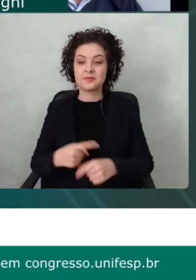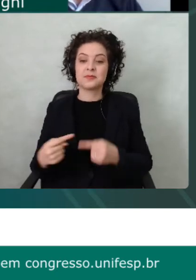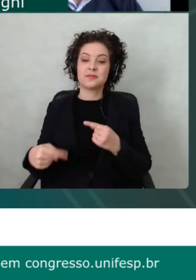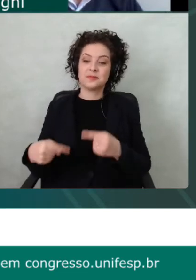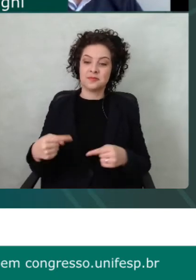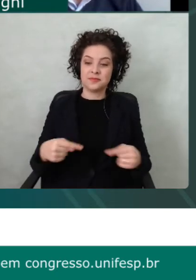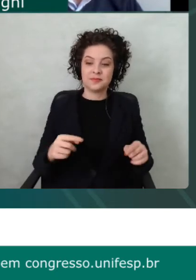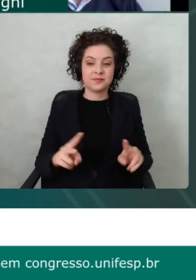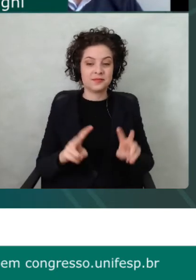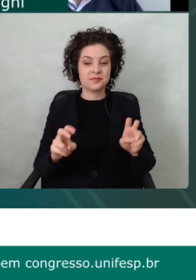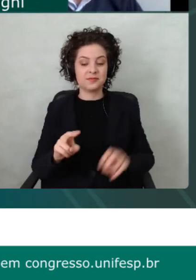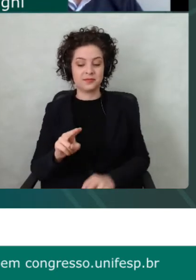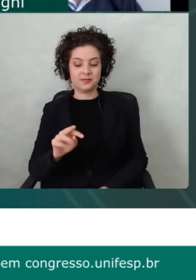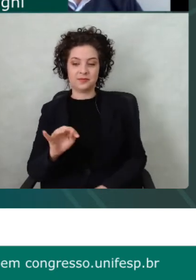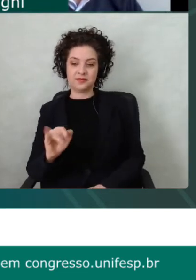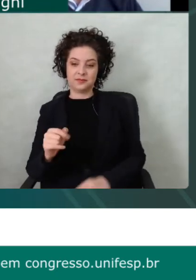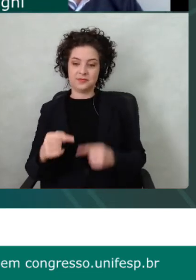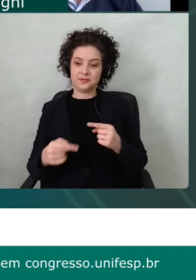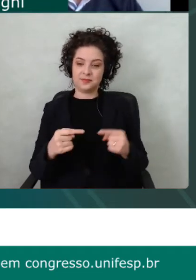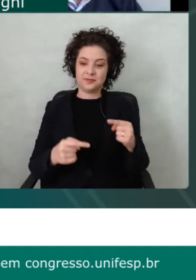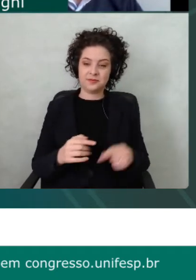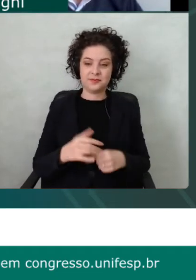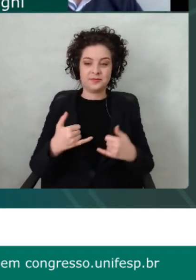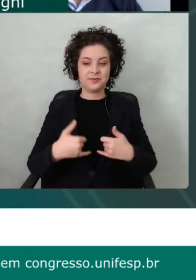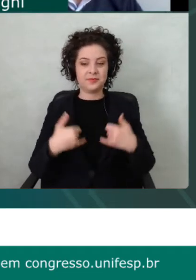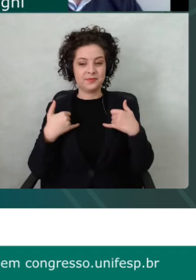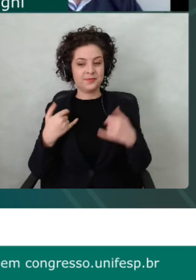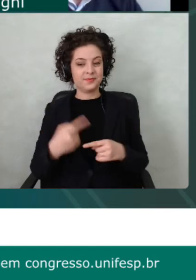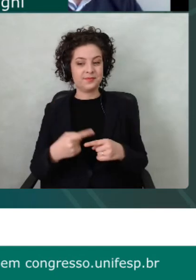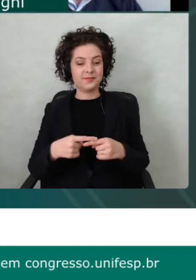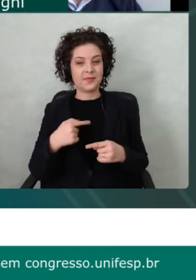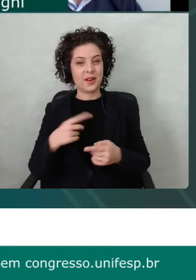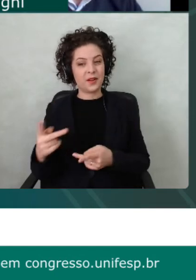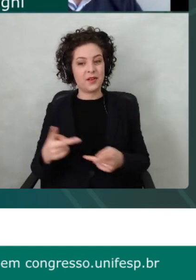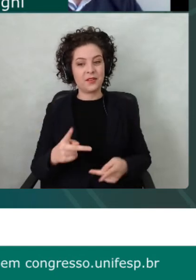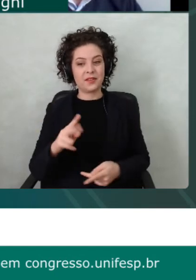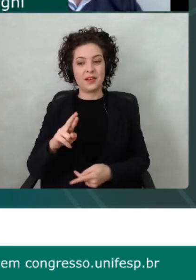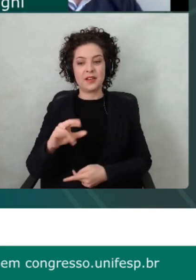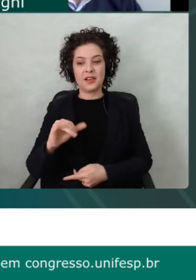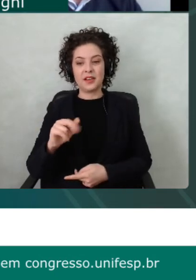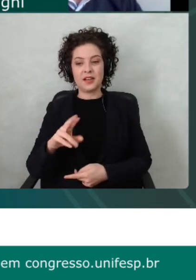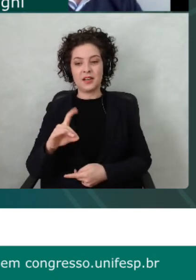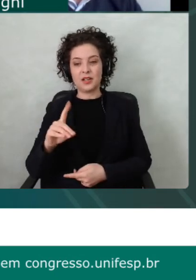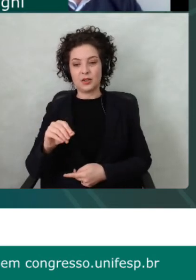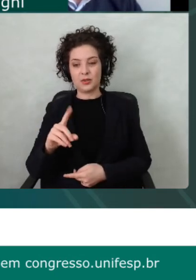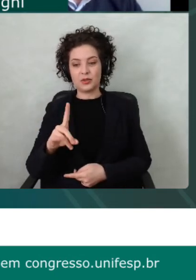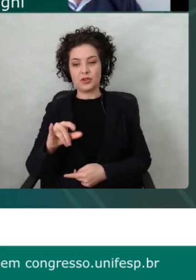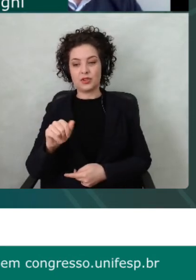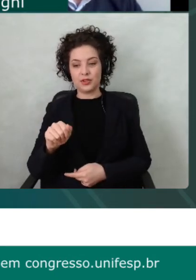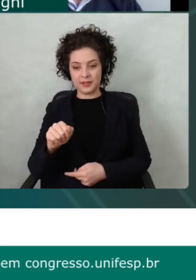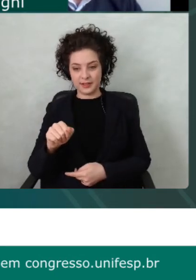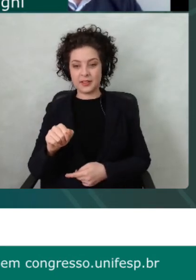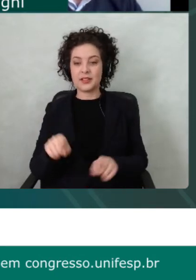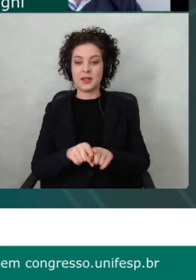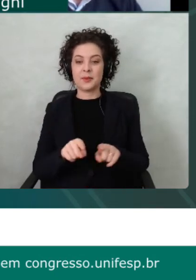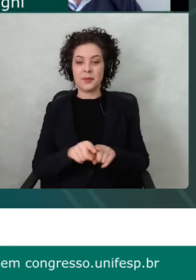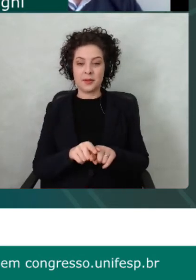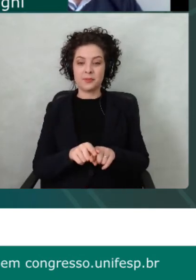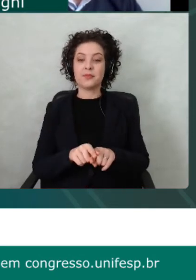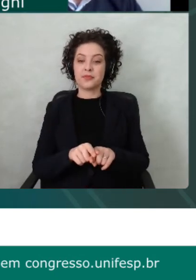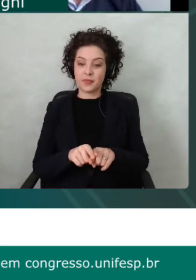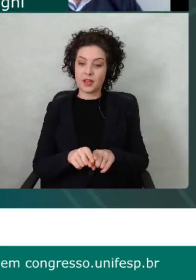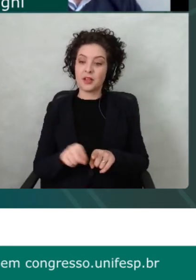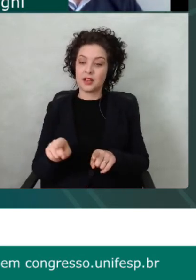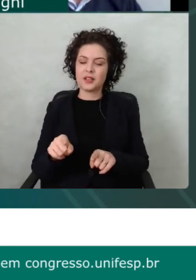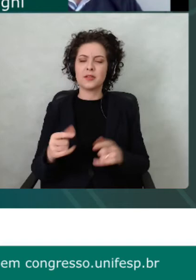UTI. Falando de orgulho, eu convido o professor Ricardo Dias, né? E o professor Ricardo Dias ficou muito também falando bastante